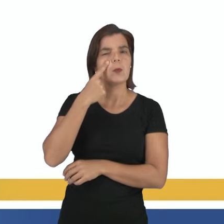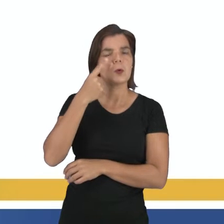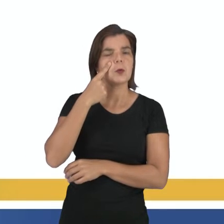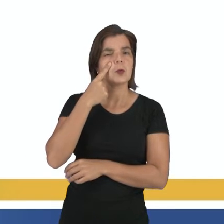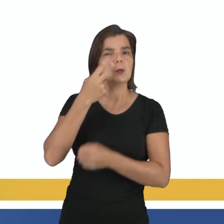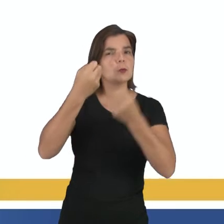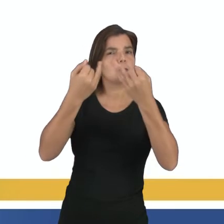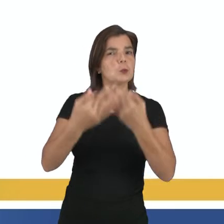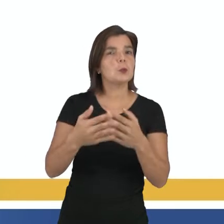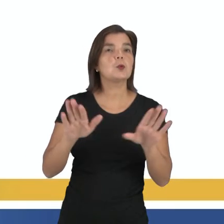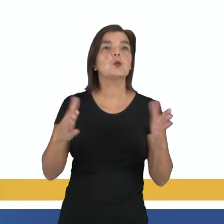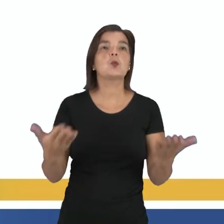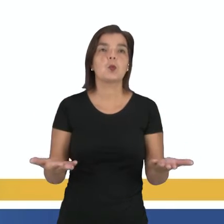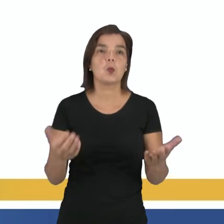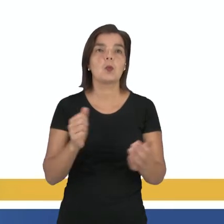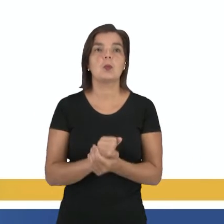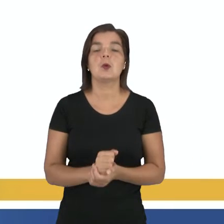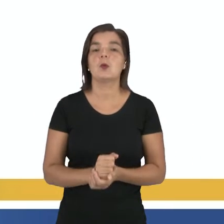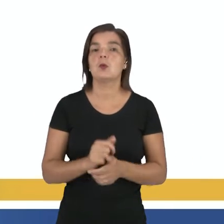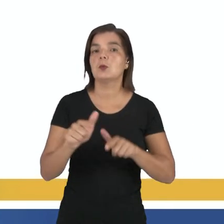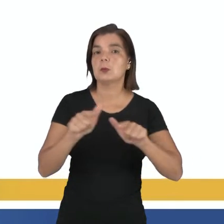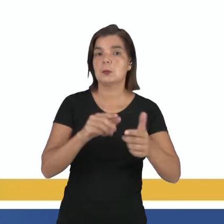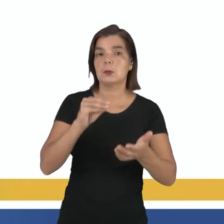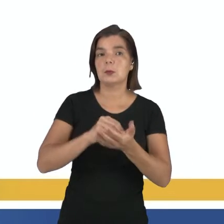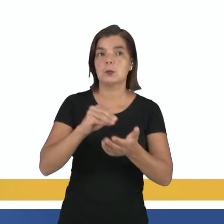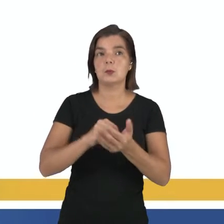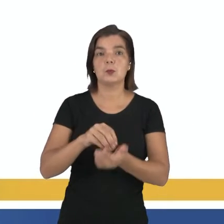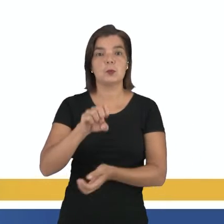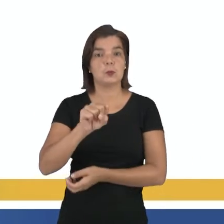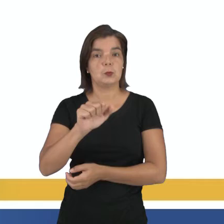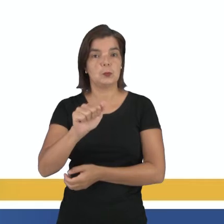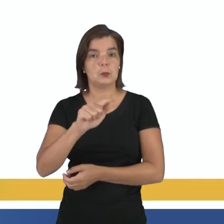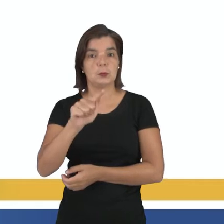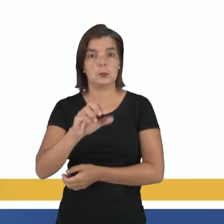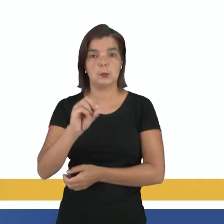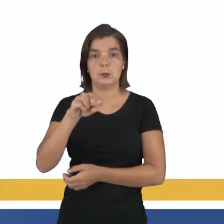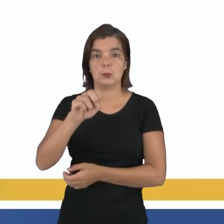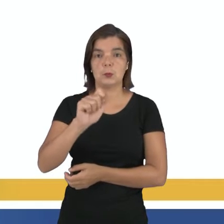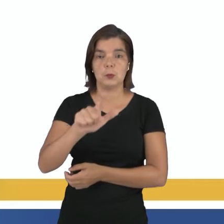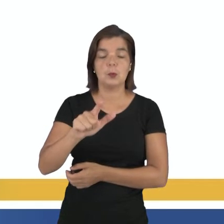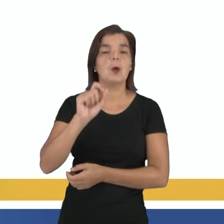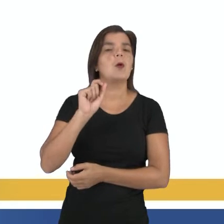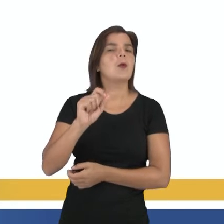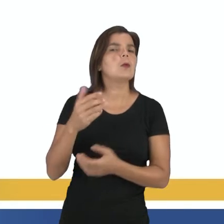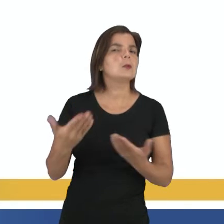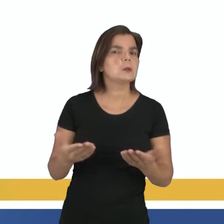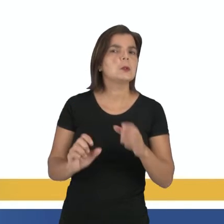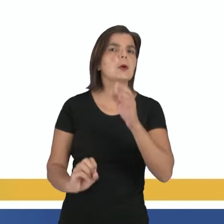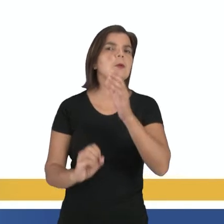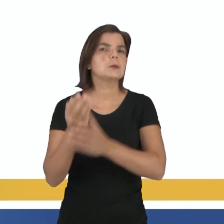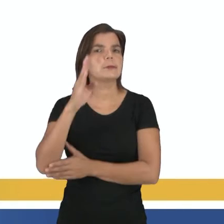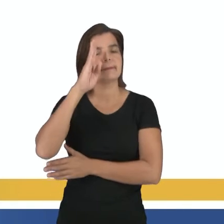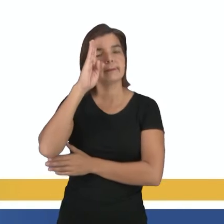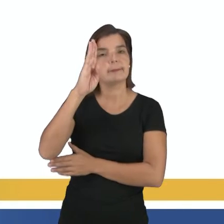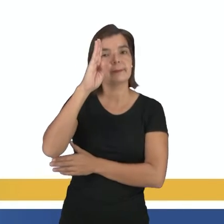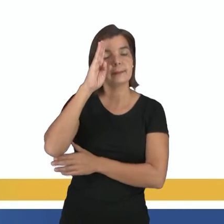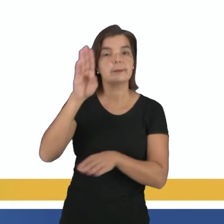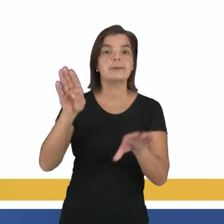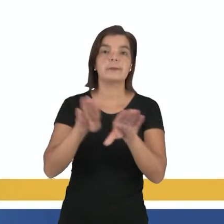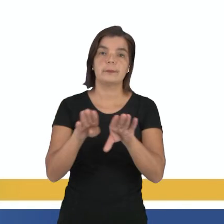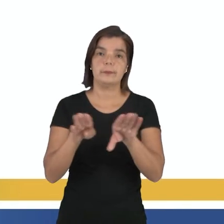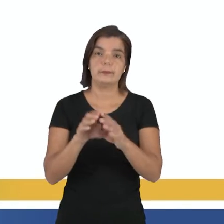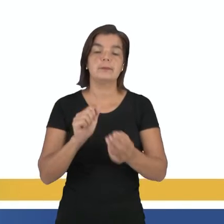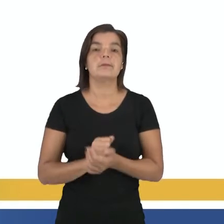tenha falado para vocês sobre a questão do desemprego sazonal. Esse tipo de desemprego, pessoal, acontece principalmente